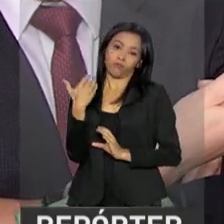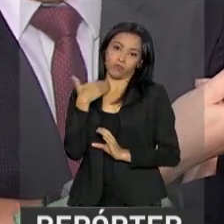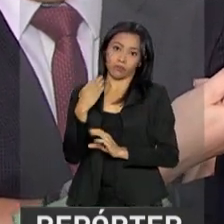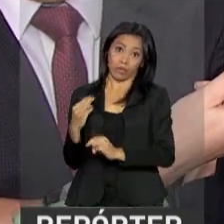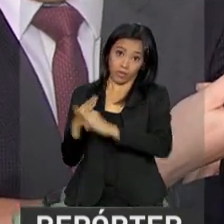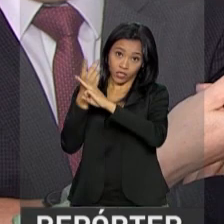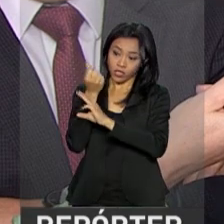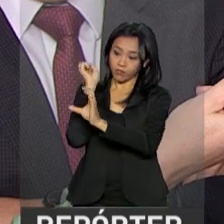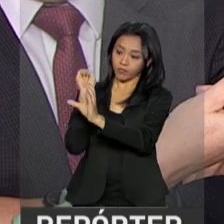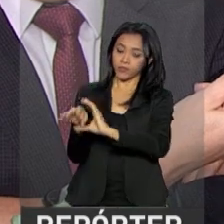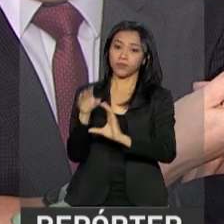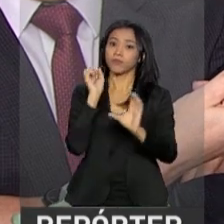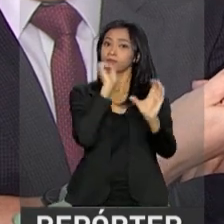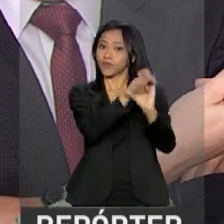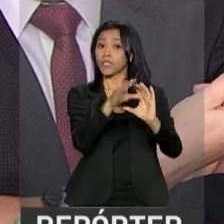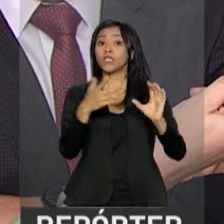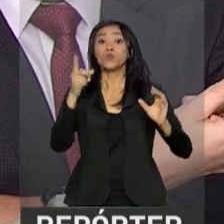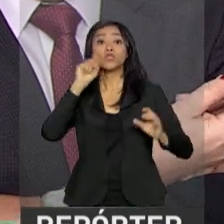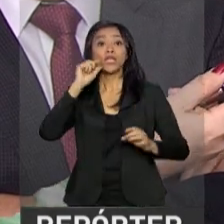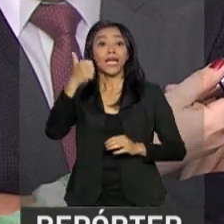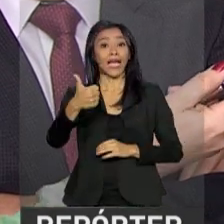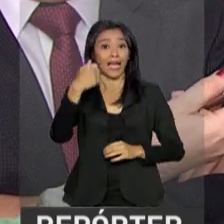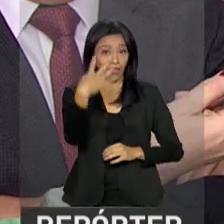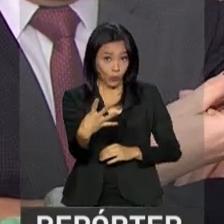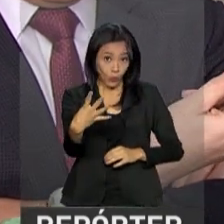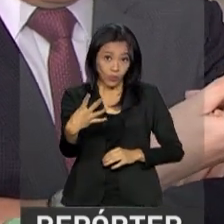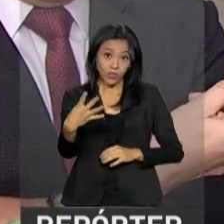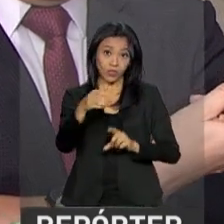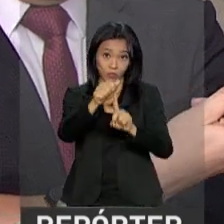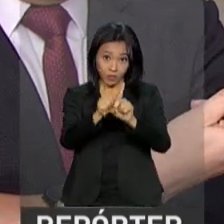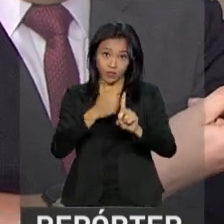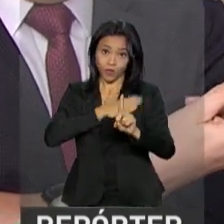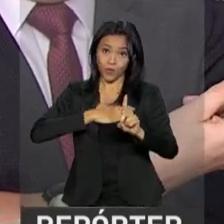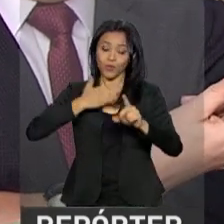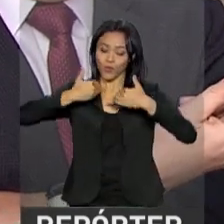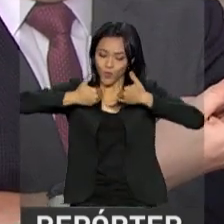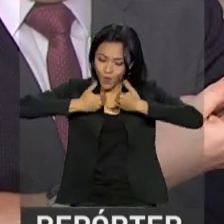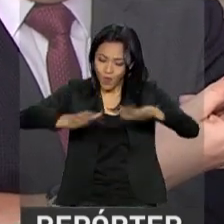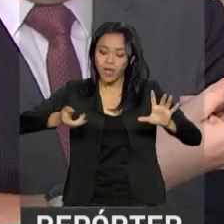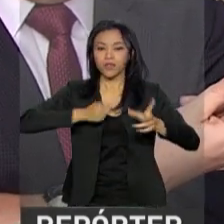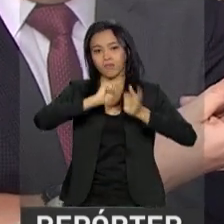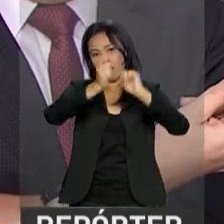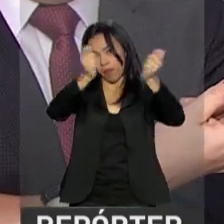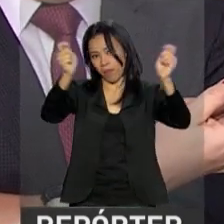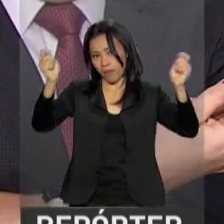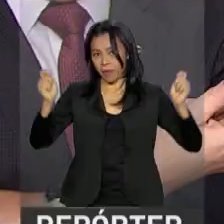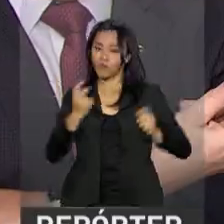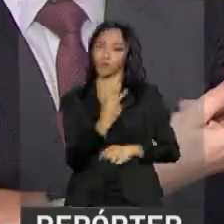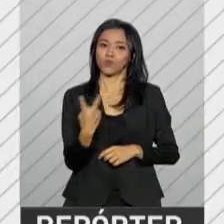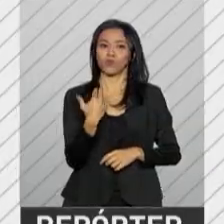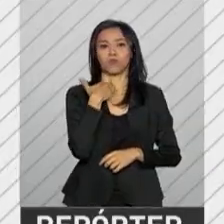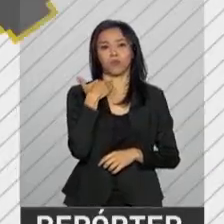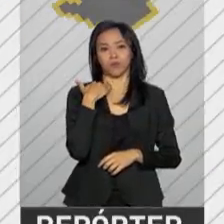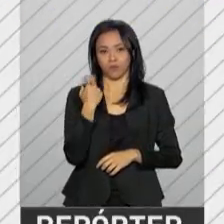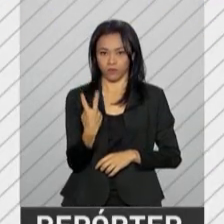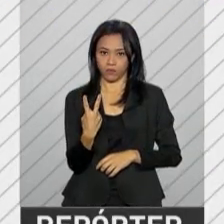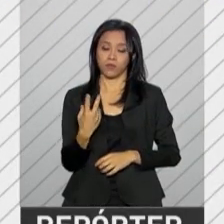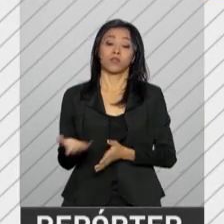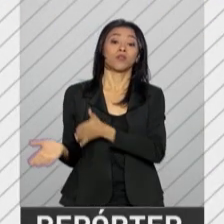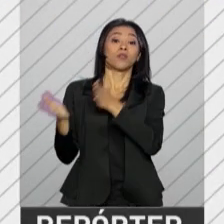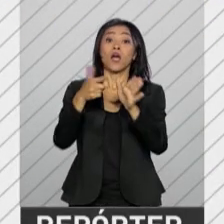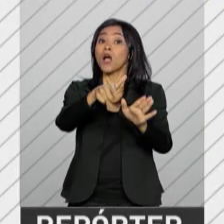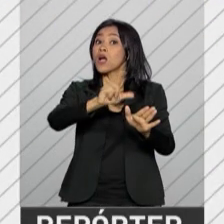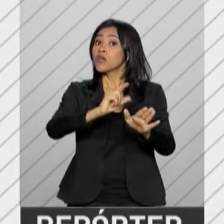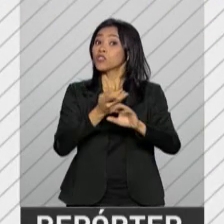dia 14 de agosto nós já começamos os pagamentos nas agências bancárias tanto do banco do brasil quanto da caixa econômica antes de ir à agência